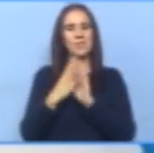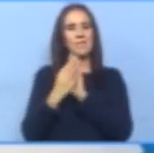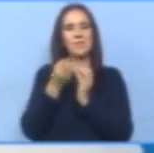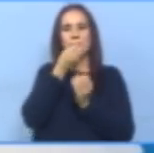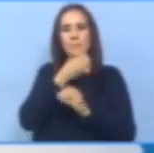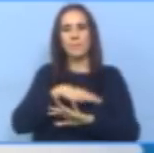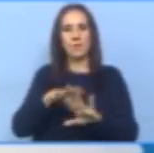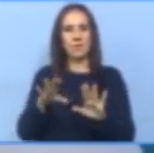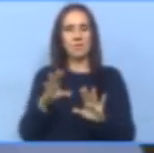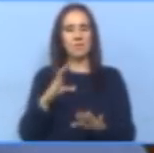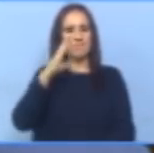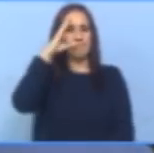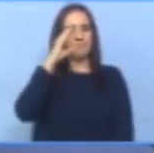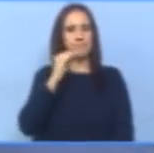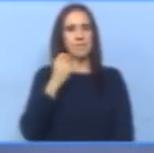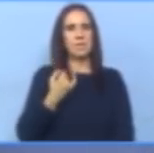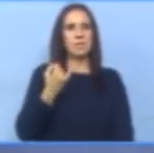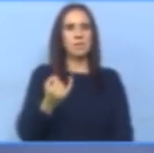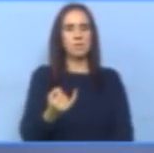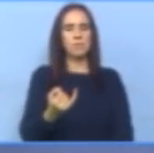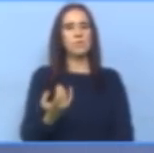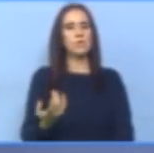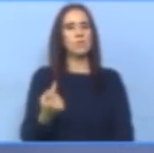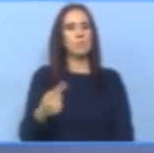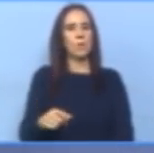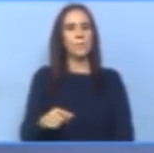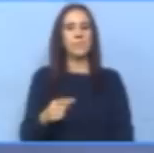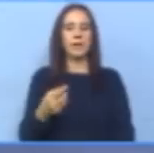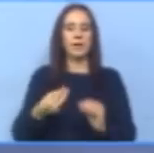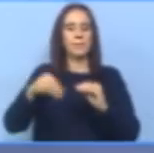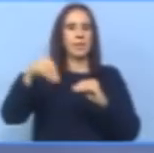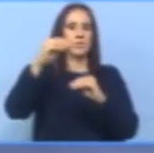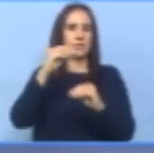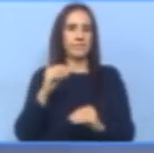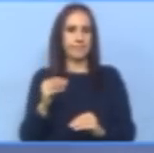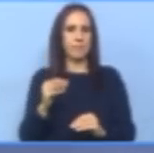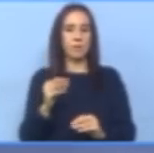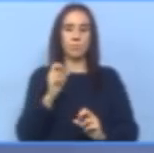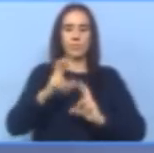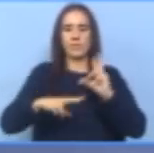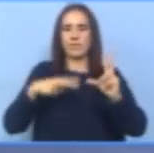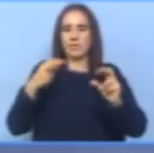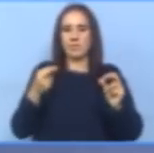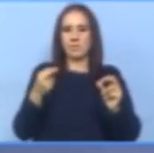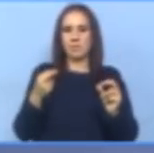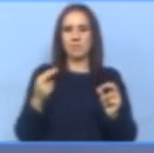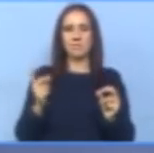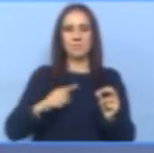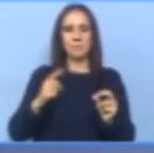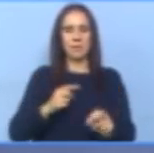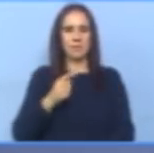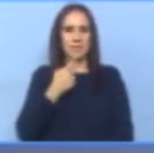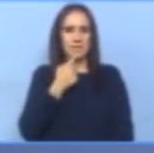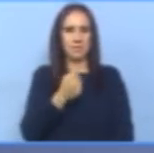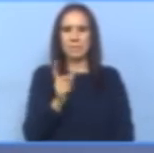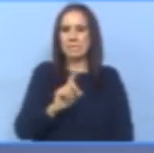e depois só olhamos para os updates, para as modernidades, como muitas vezes dizemos.